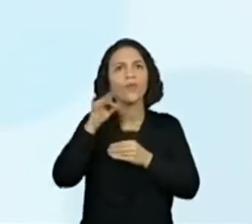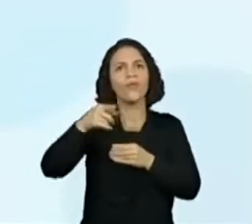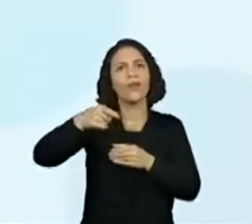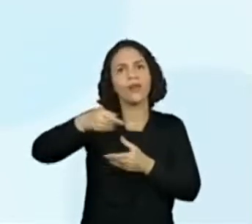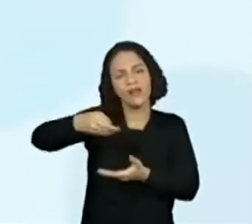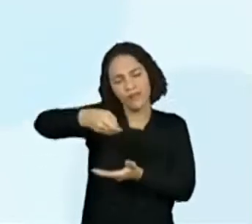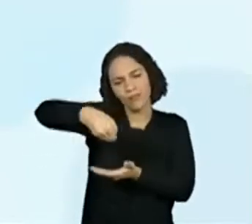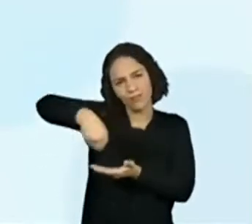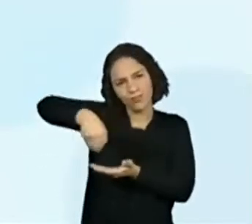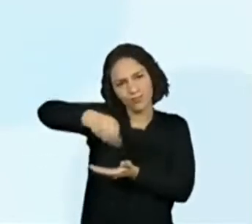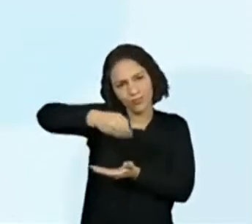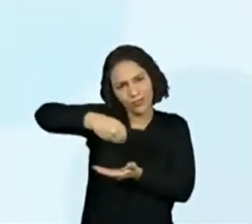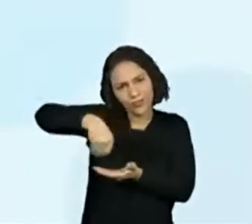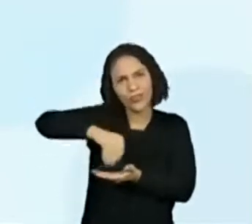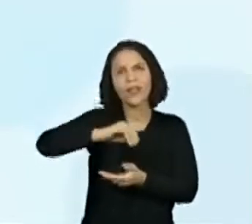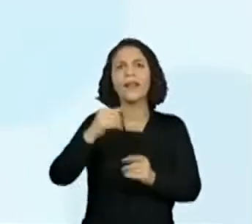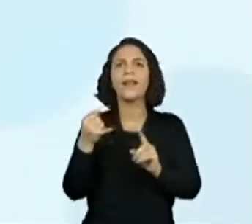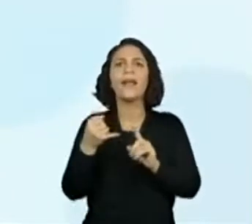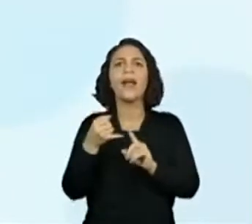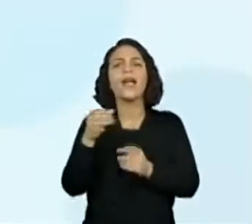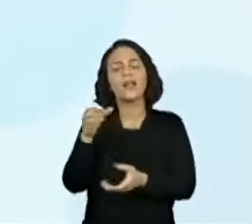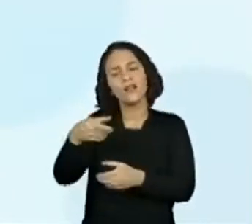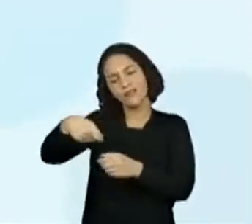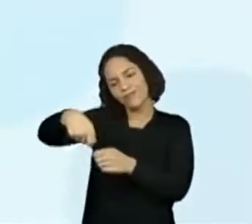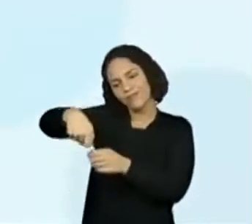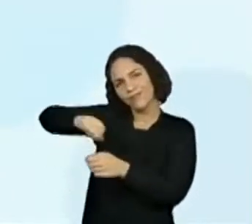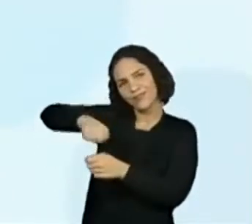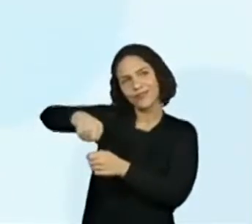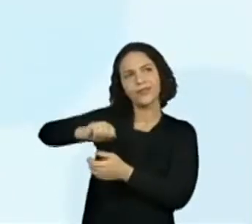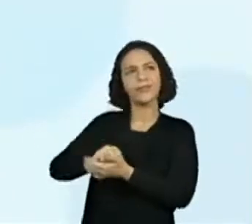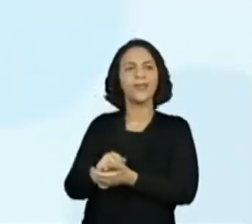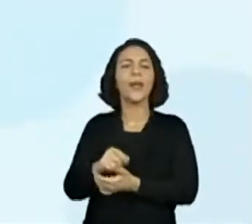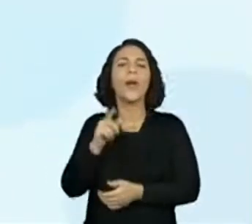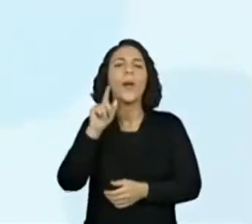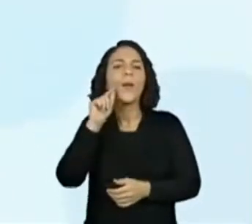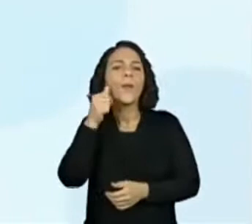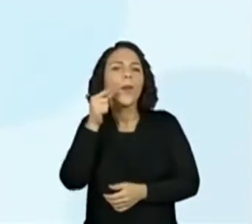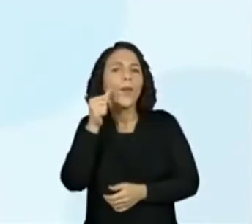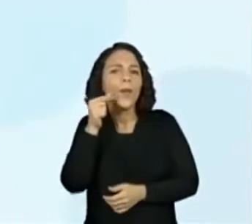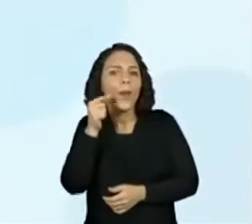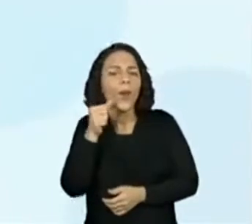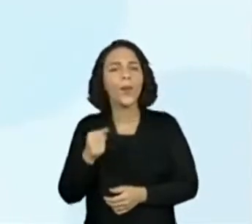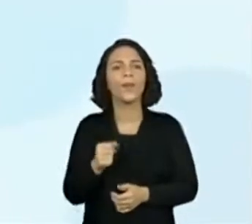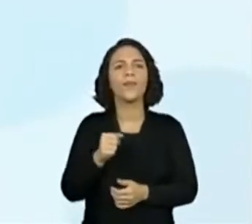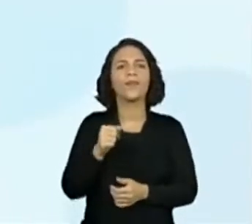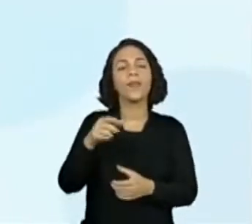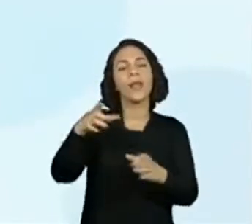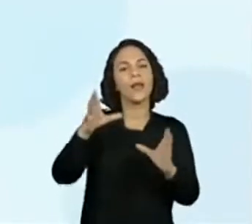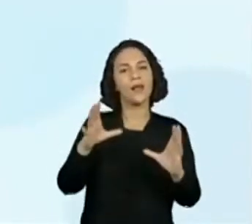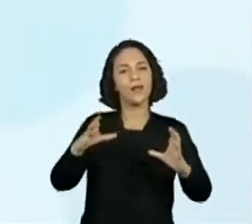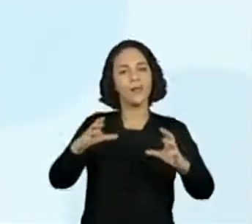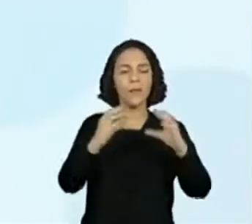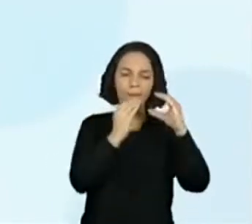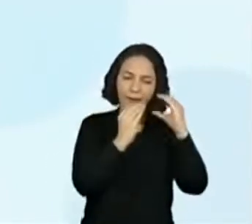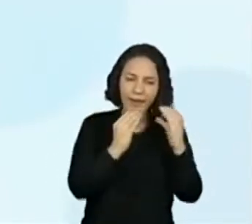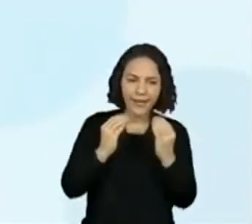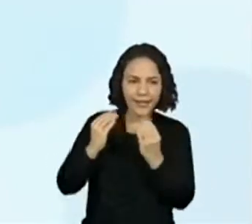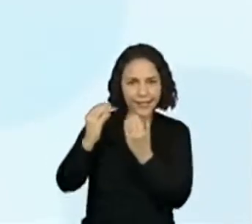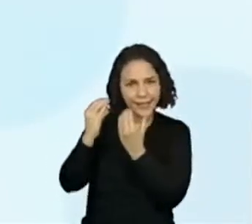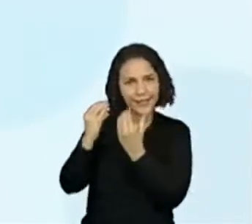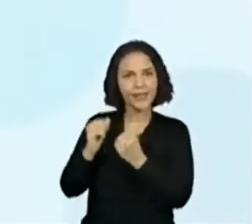jabuticaba, olha que chique. Suco de uva, bombons, melancia, tem uma caixinha ali